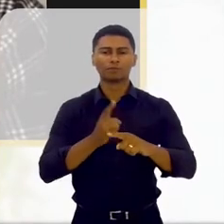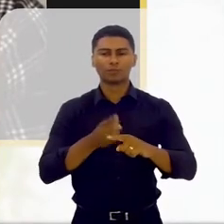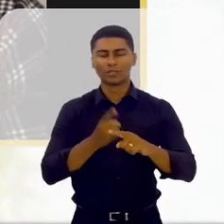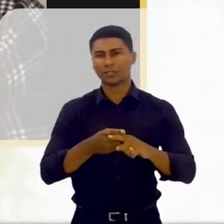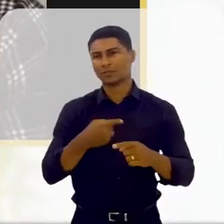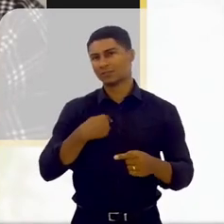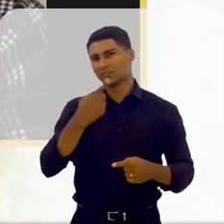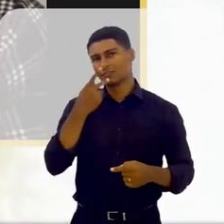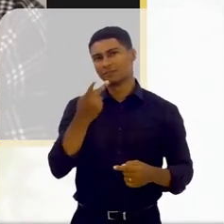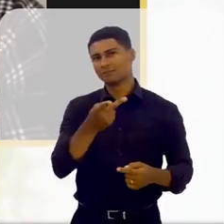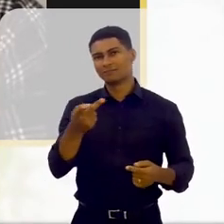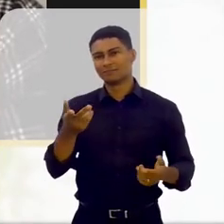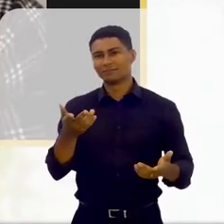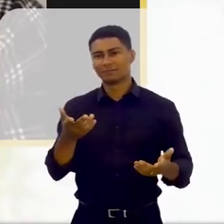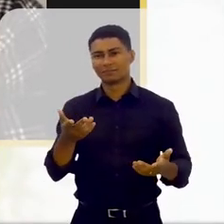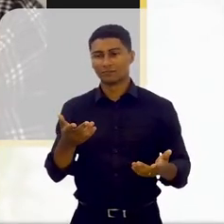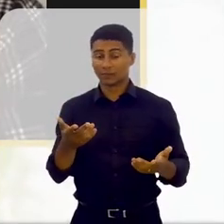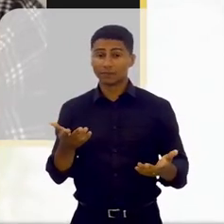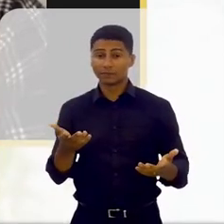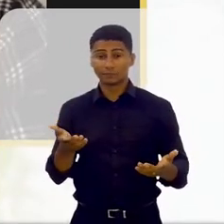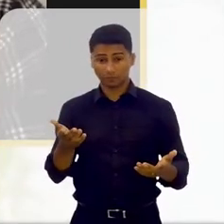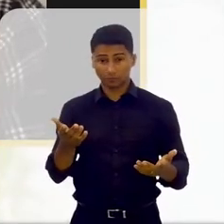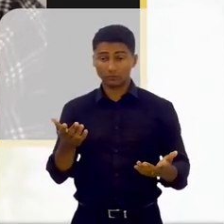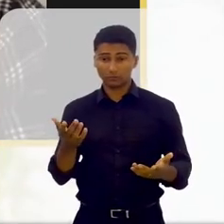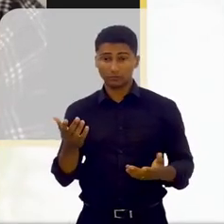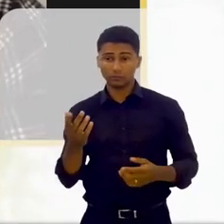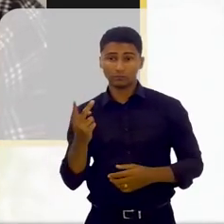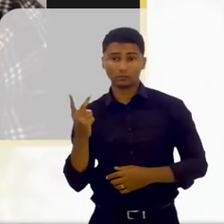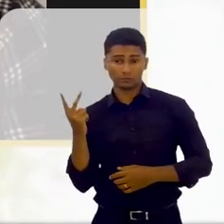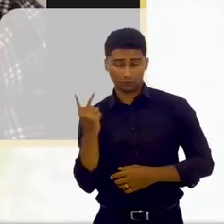né, rotular isso, mas como a gente vem